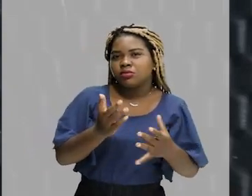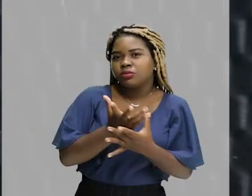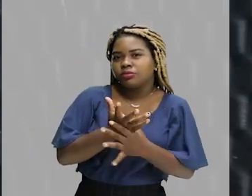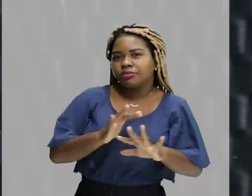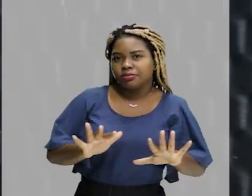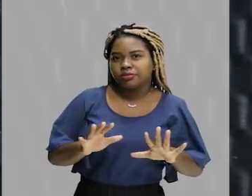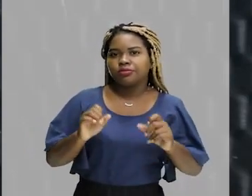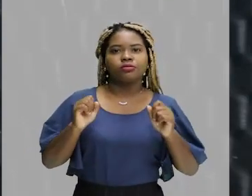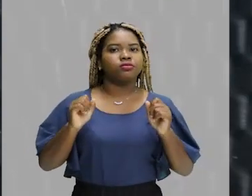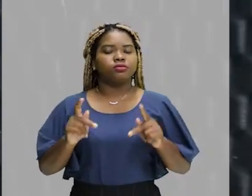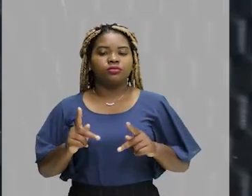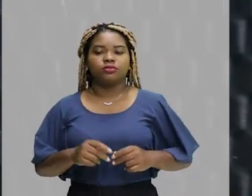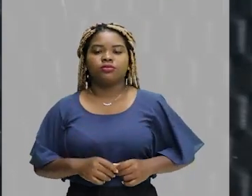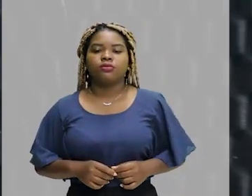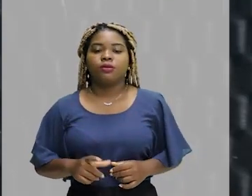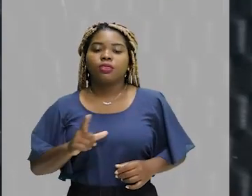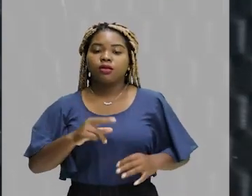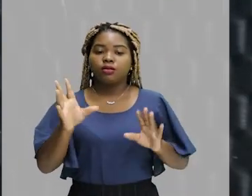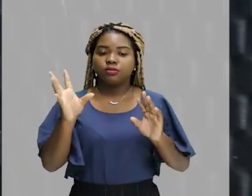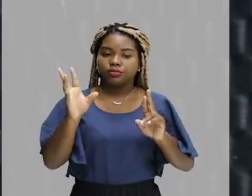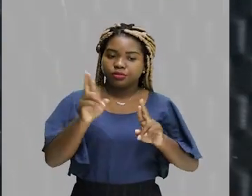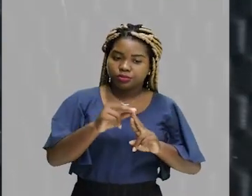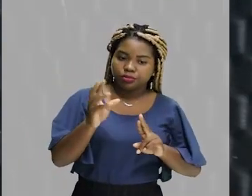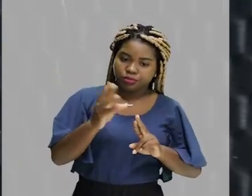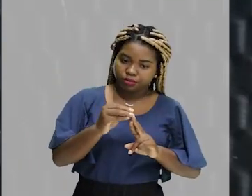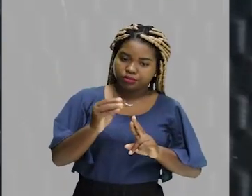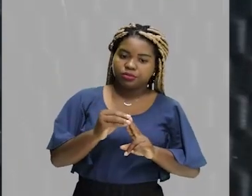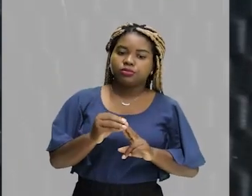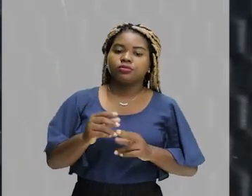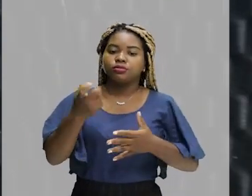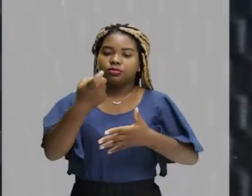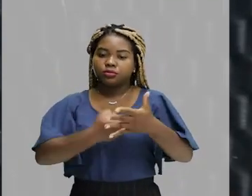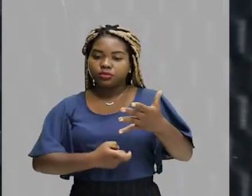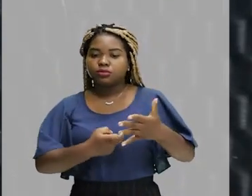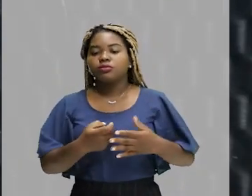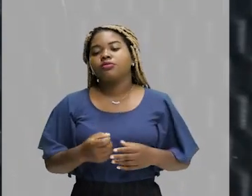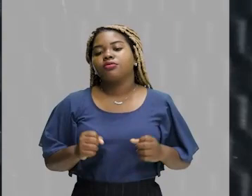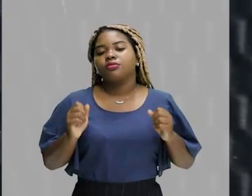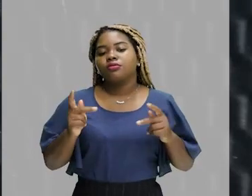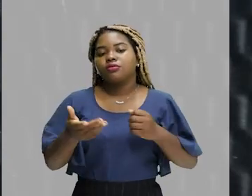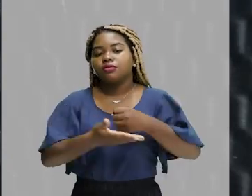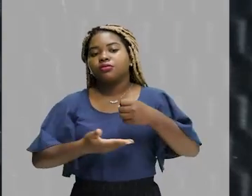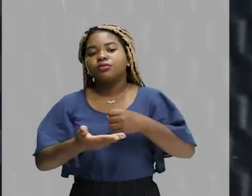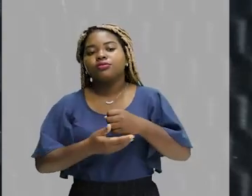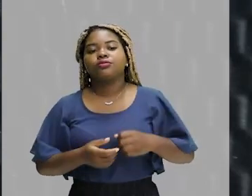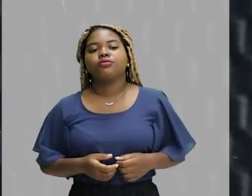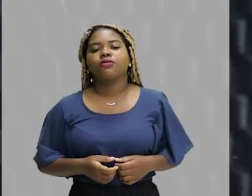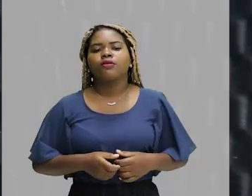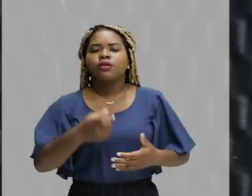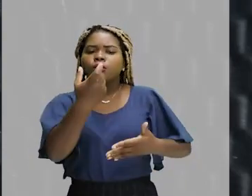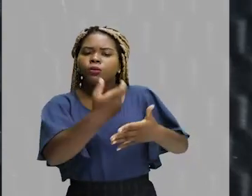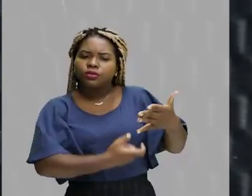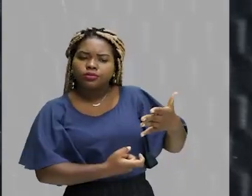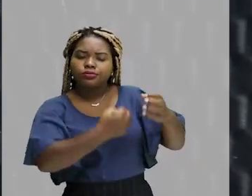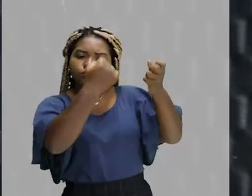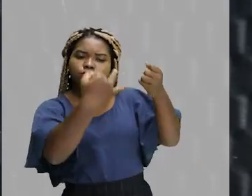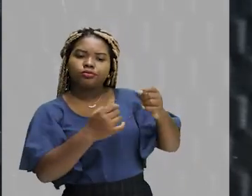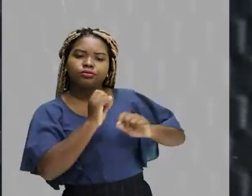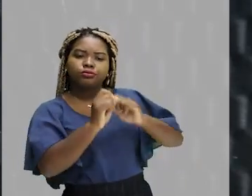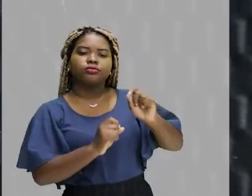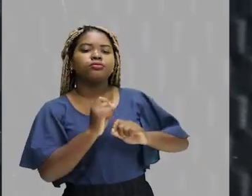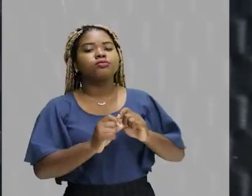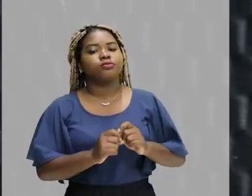direitinho, a referência de onde o texto foi tirado, a base, né, para a construção deste texto. O texto acima, escrito